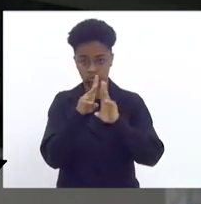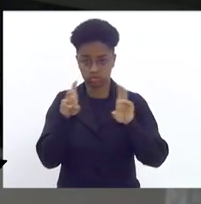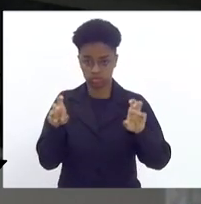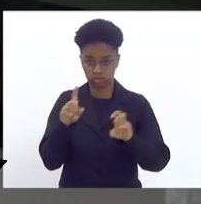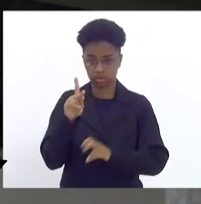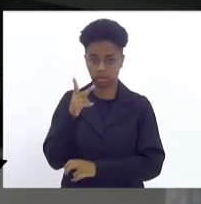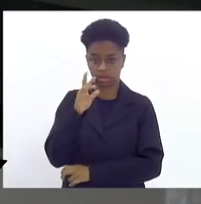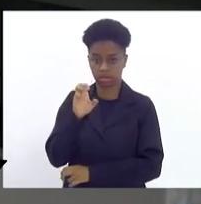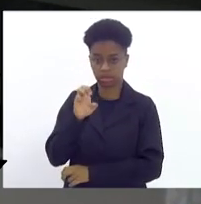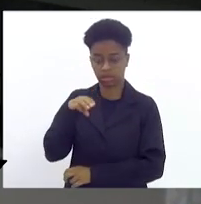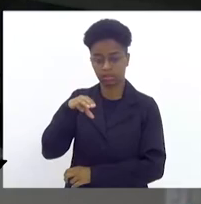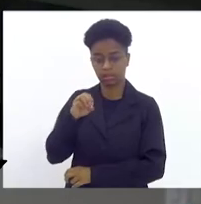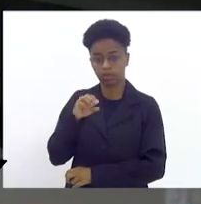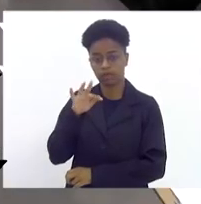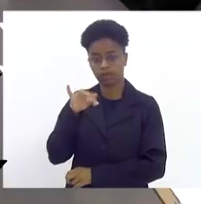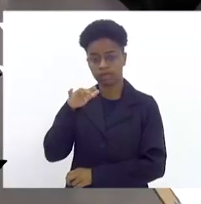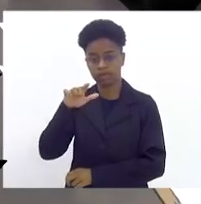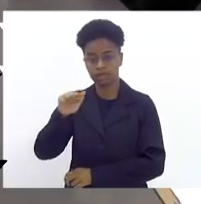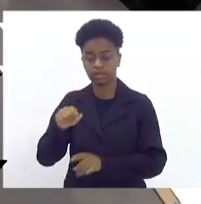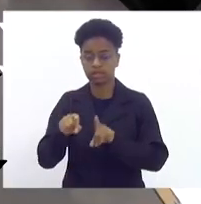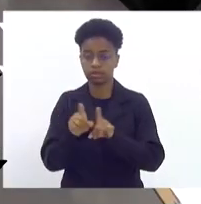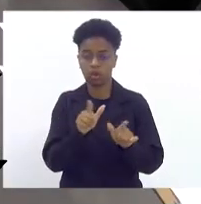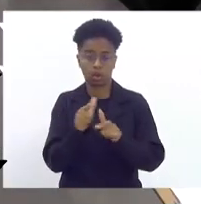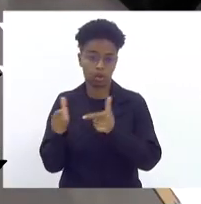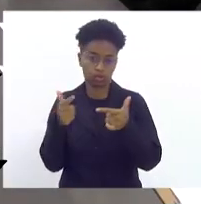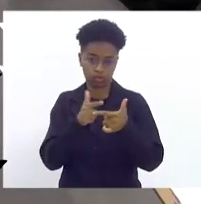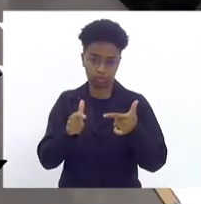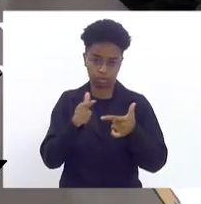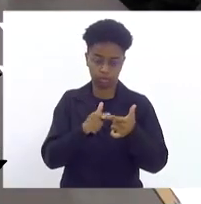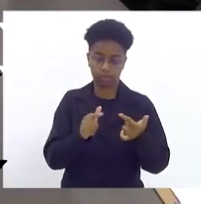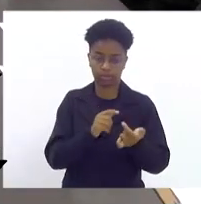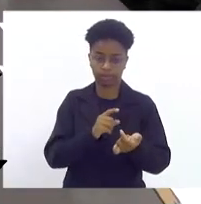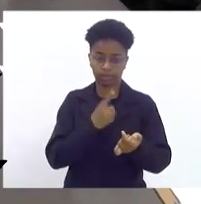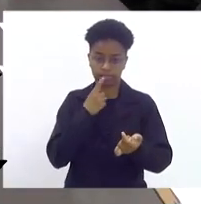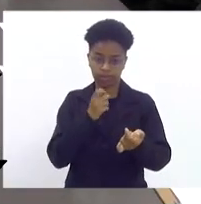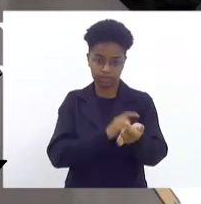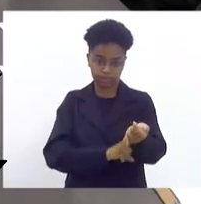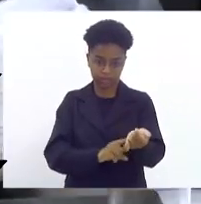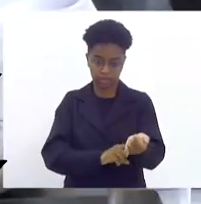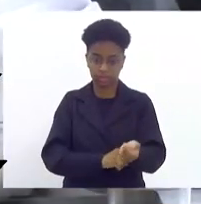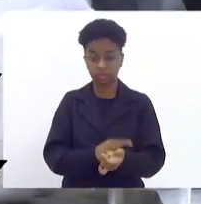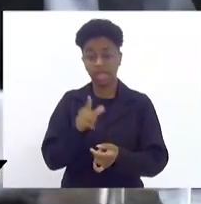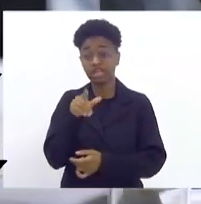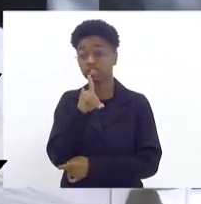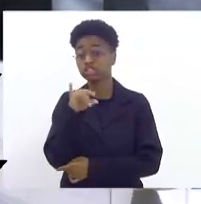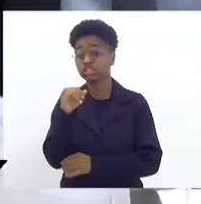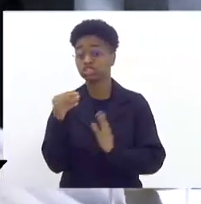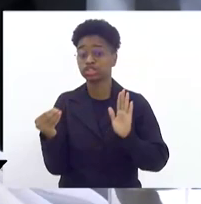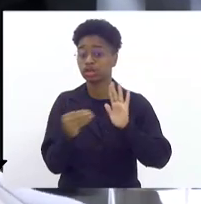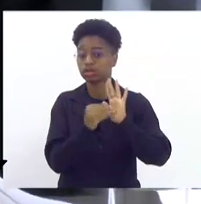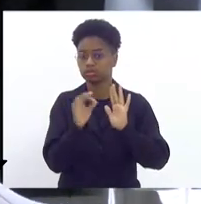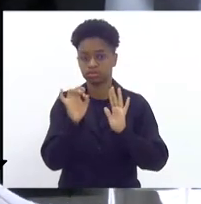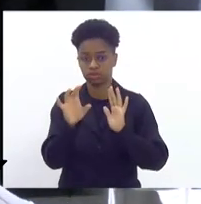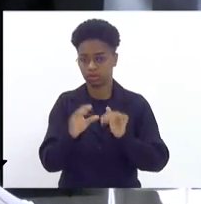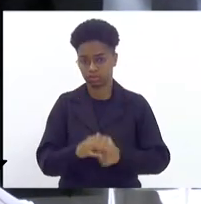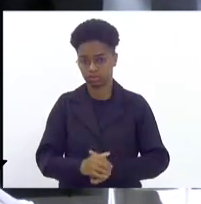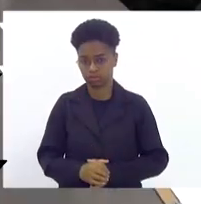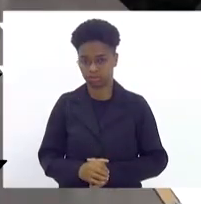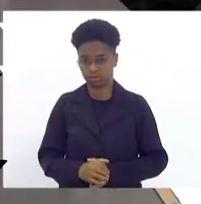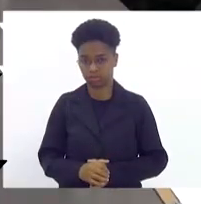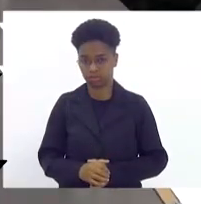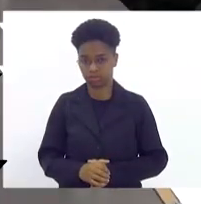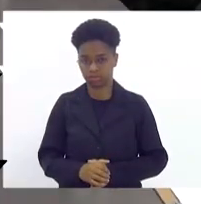desordens sanguíneas. Não, mas isso aí é dia. É dia. É dia, ô, presidente. Verdade. Esse outro é